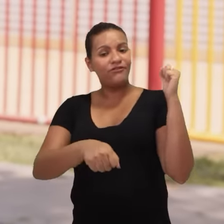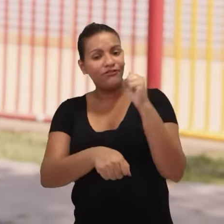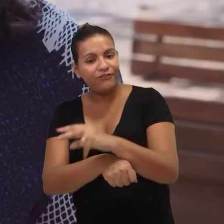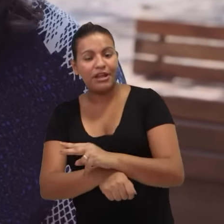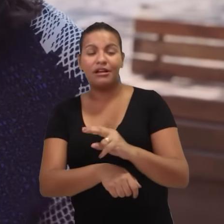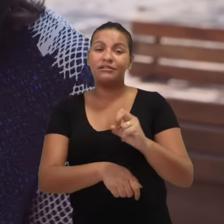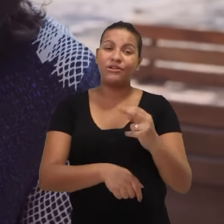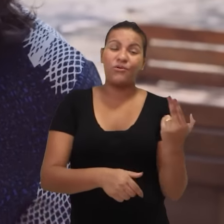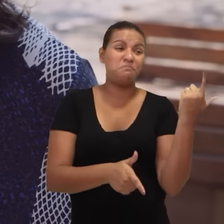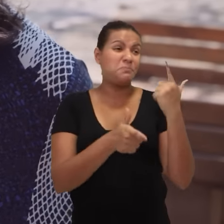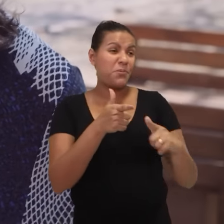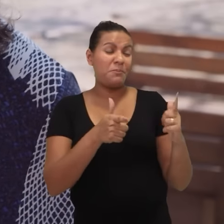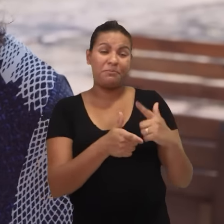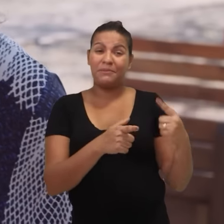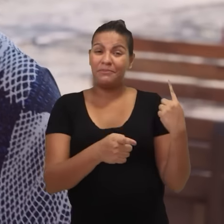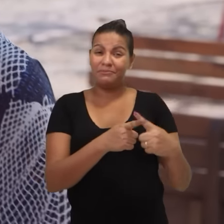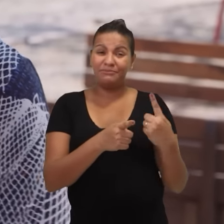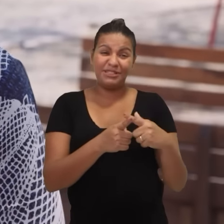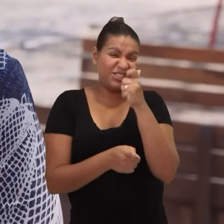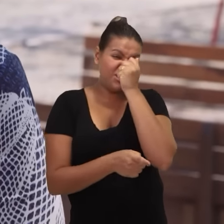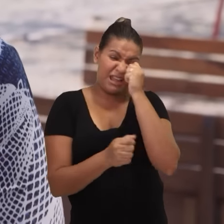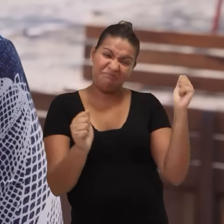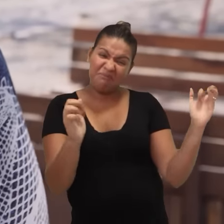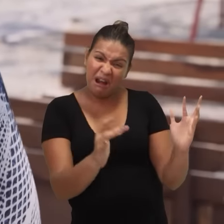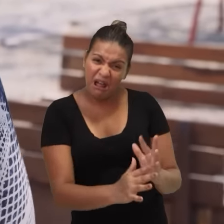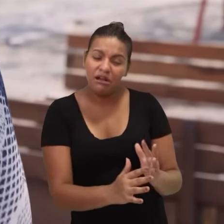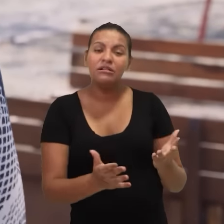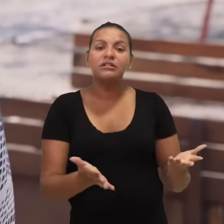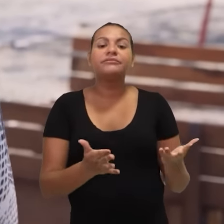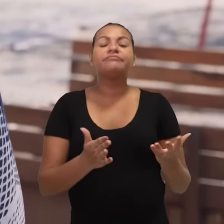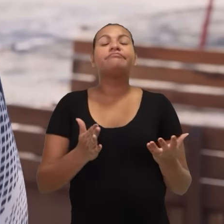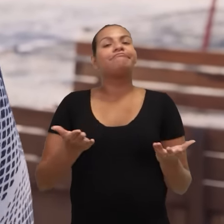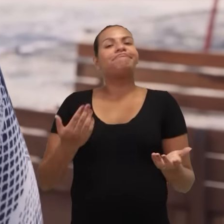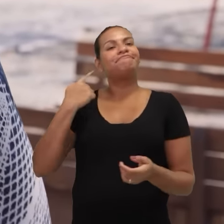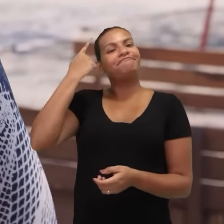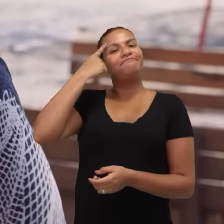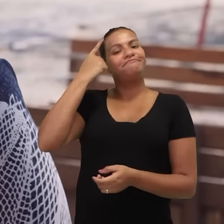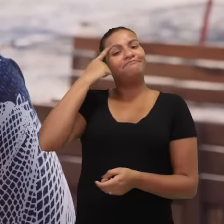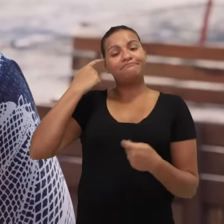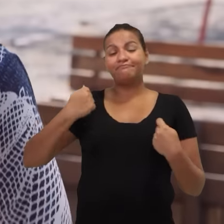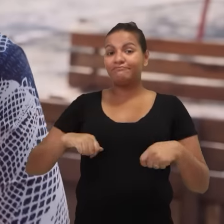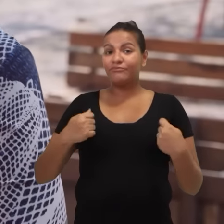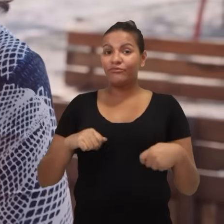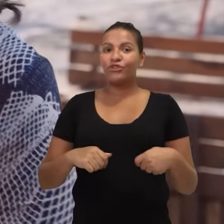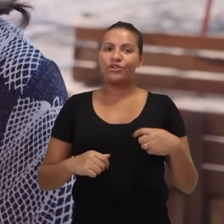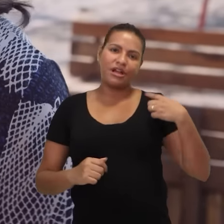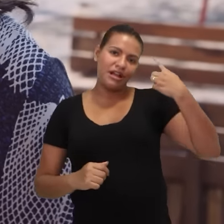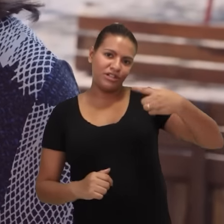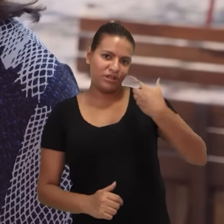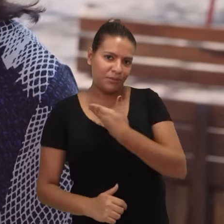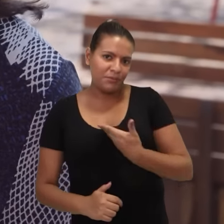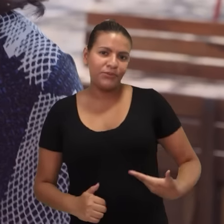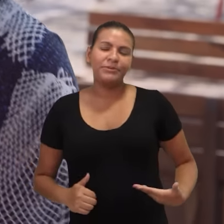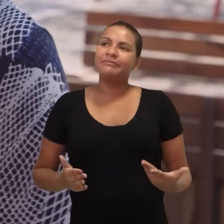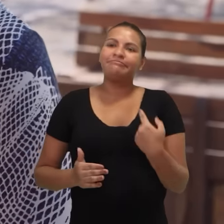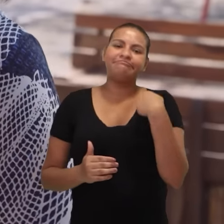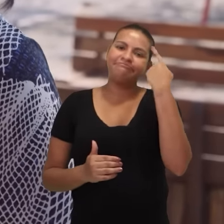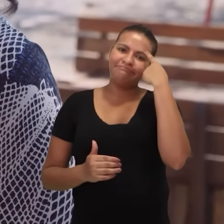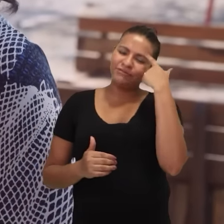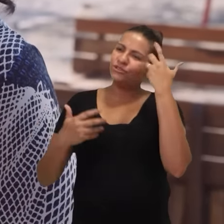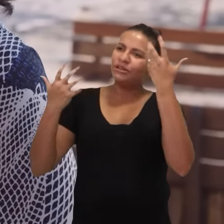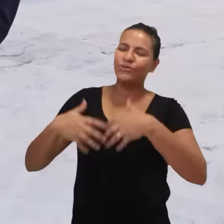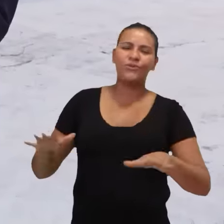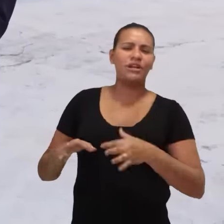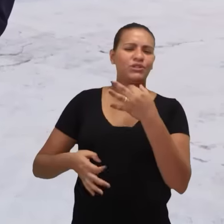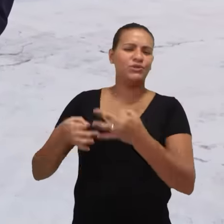Defensoria Pública, no começo, foi fundamental para iniciar, olha, como nós vamos resolver esse problema? A gente não quer mais judicializar, porque isso não